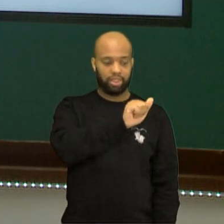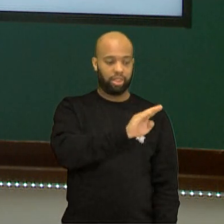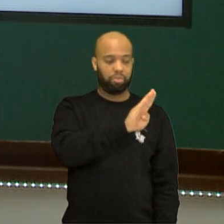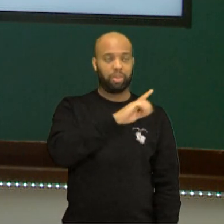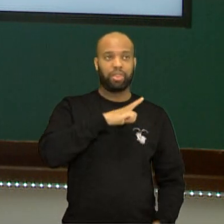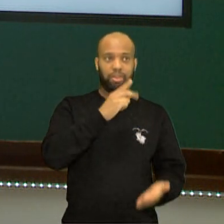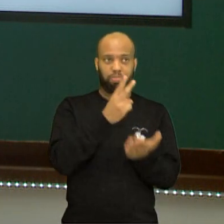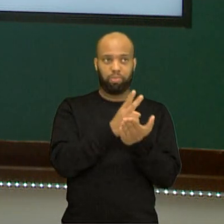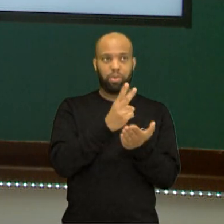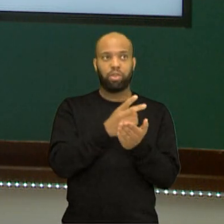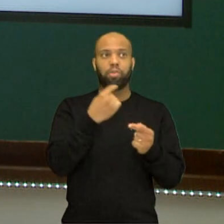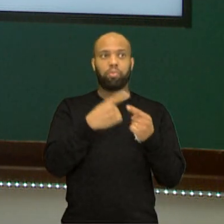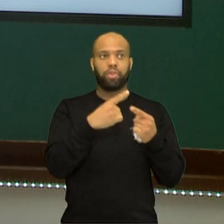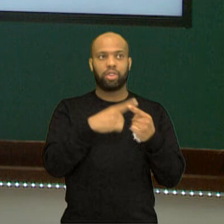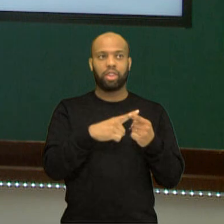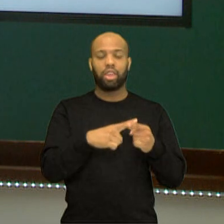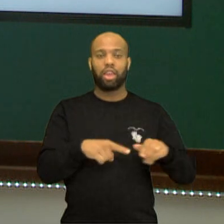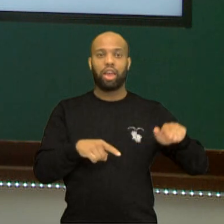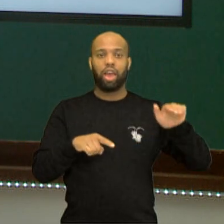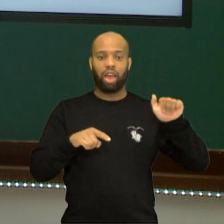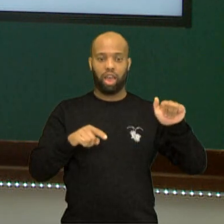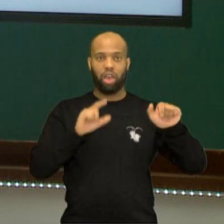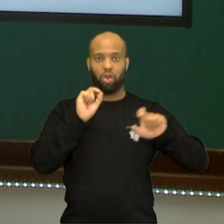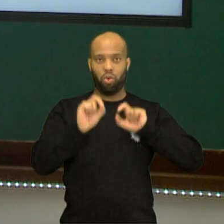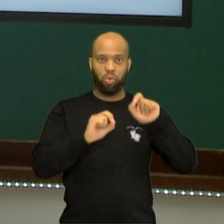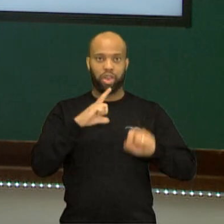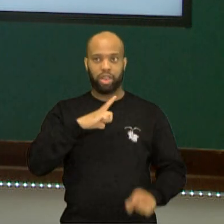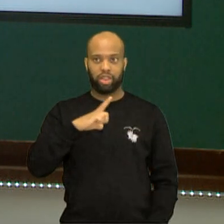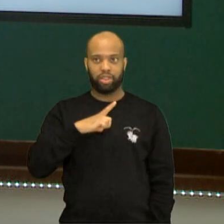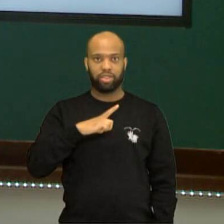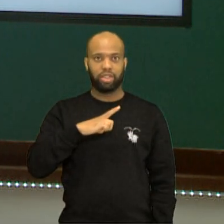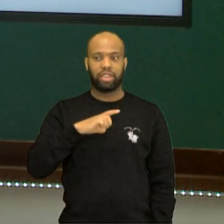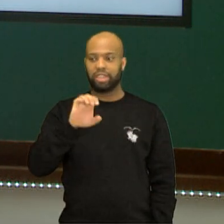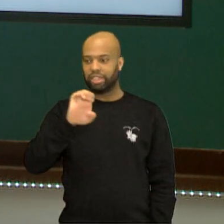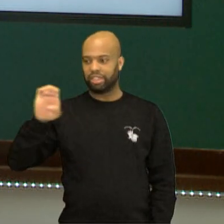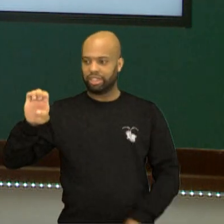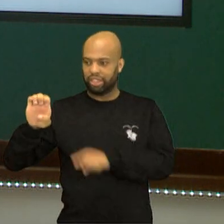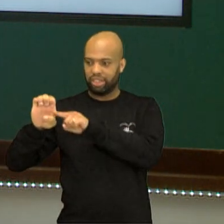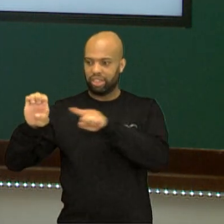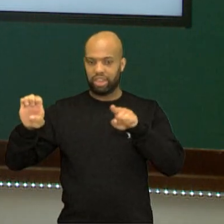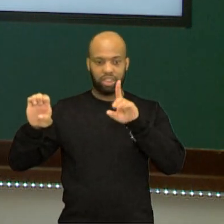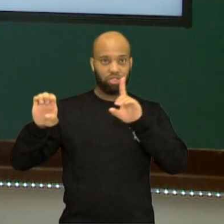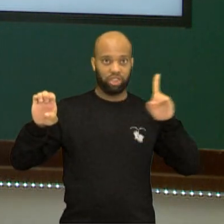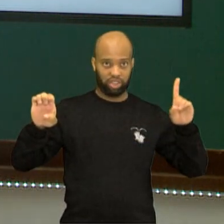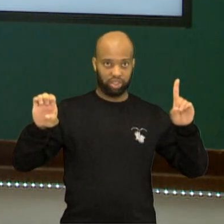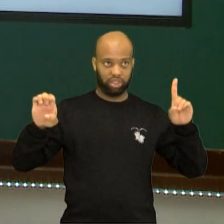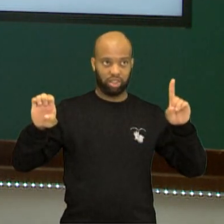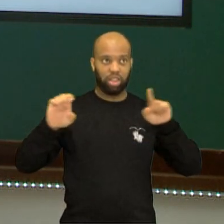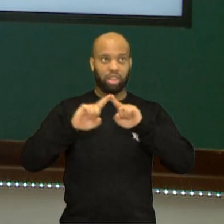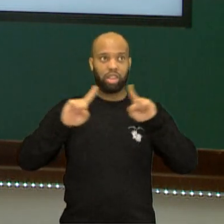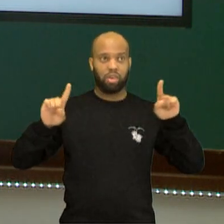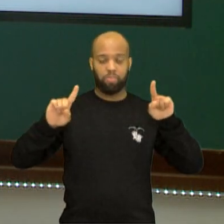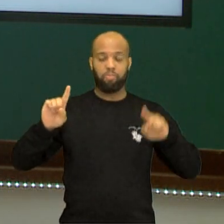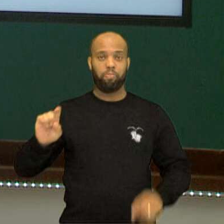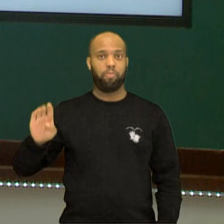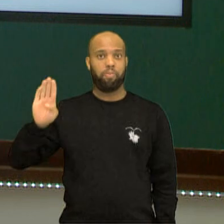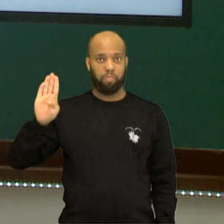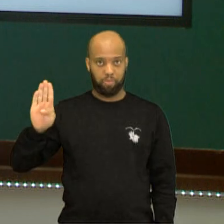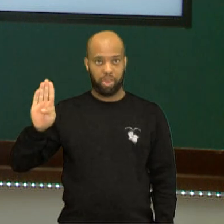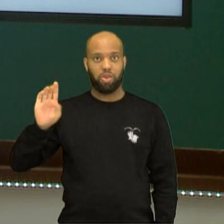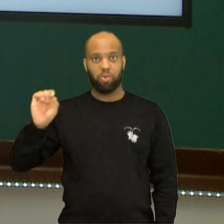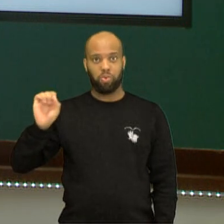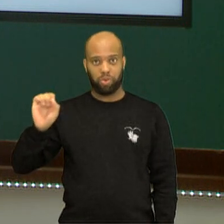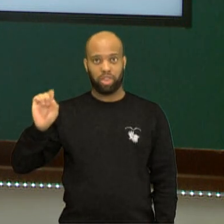Porque o veículo A, ele está indo da esquerda para a direita, o B da direita para a esquerda. Mas eles estão no mesmo alinhamento, ou seja,